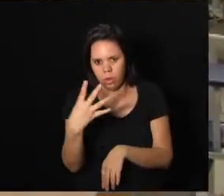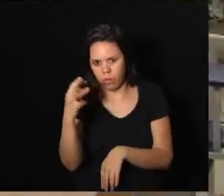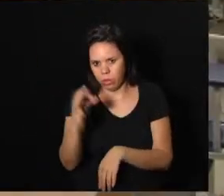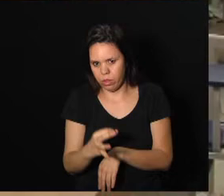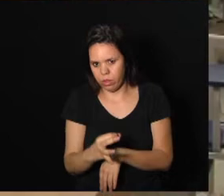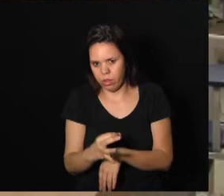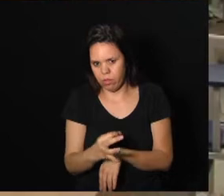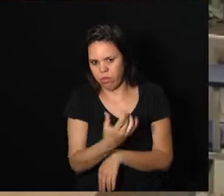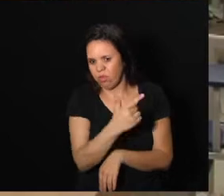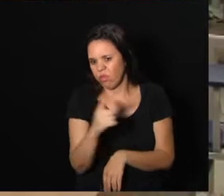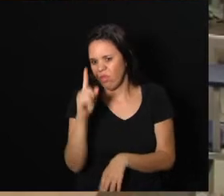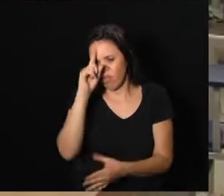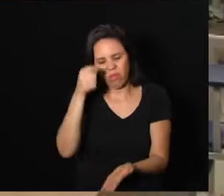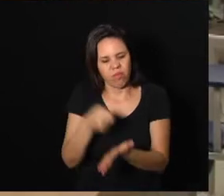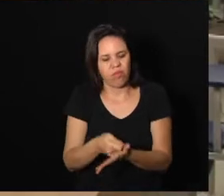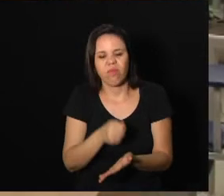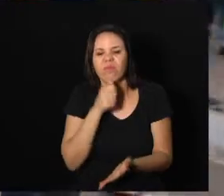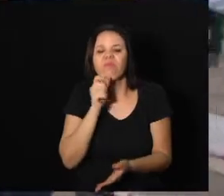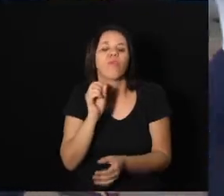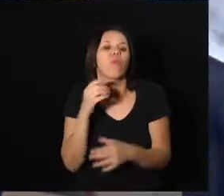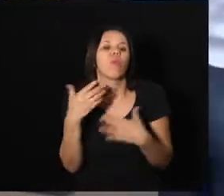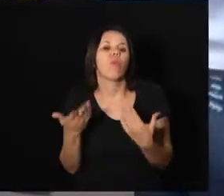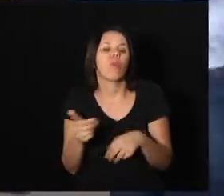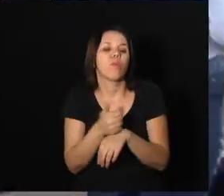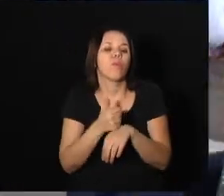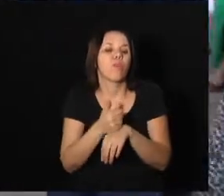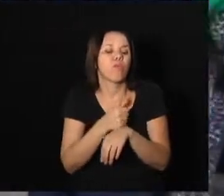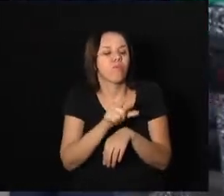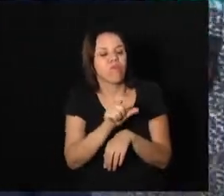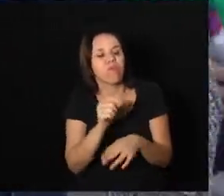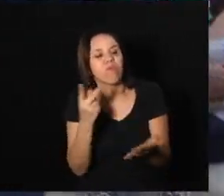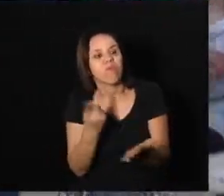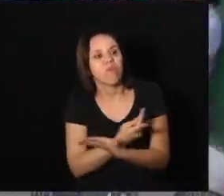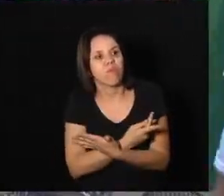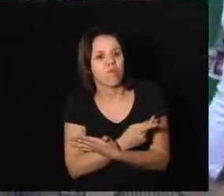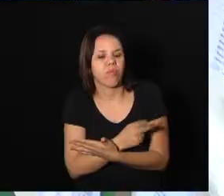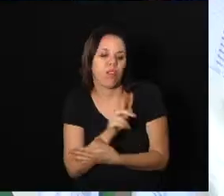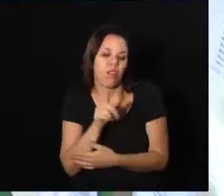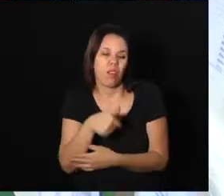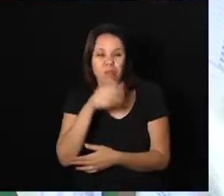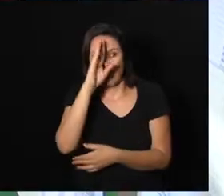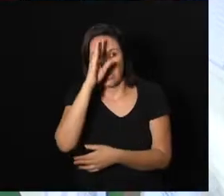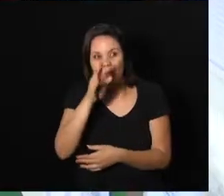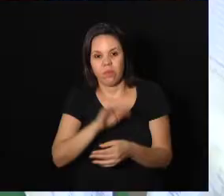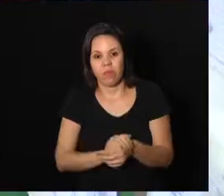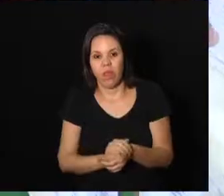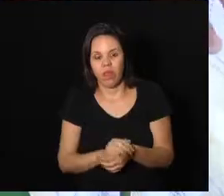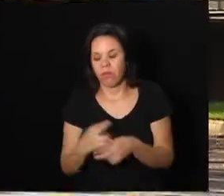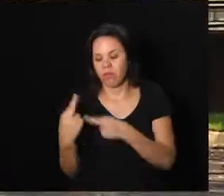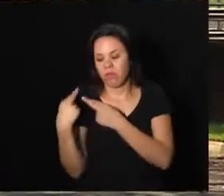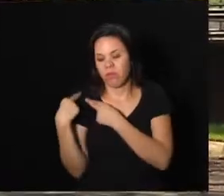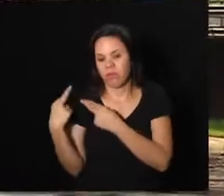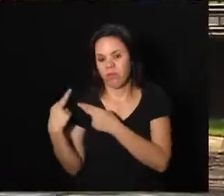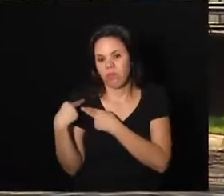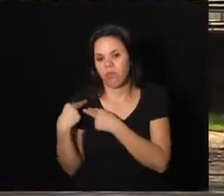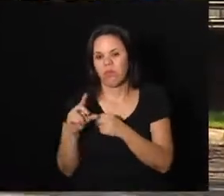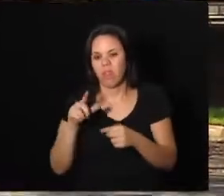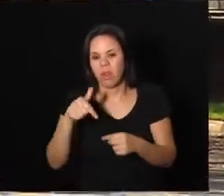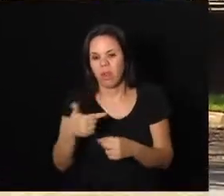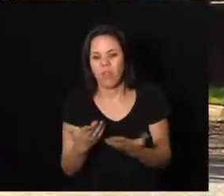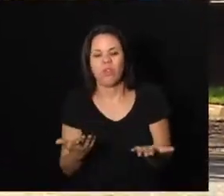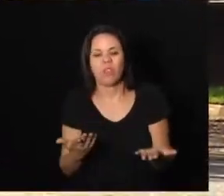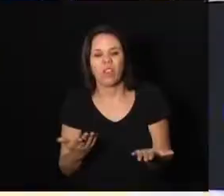54% não tinham decidido pela carreira. A escolha errada é uma das principais responsáveis pela